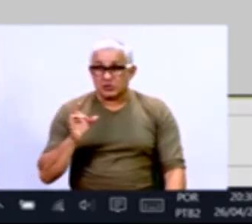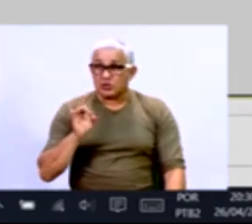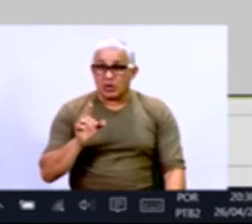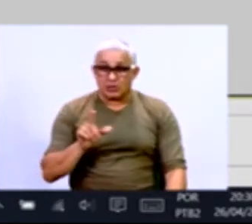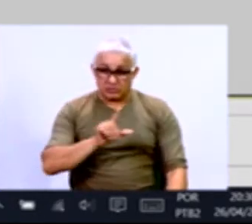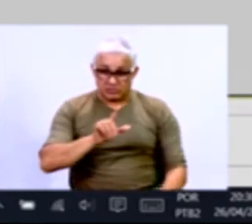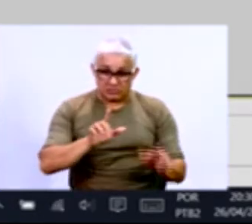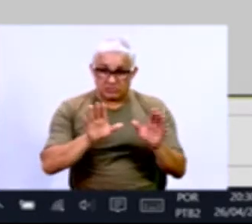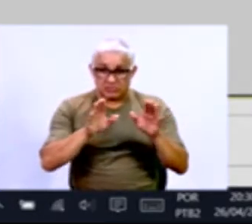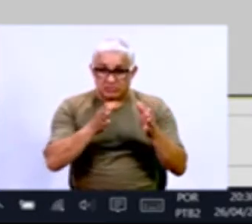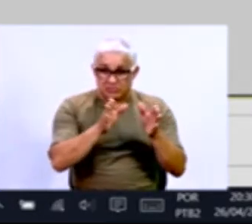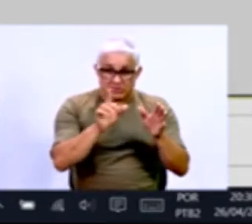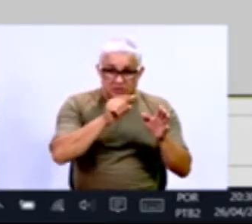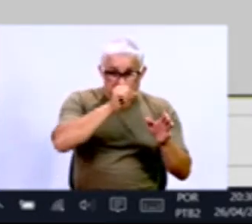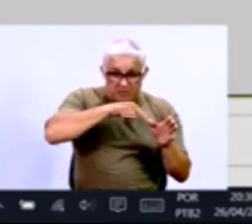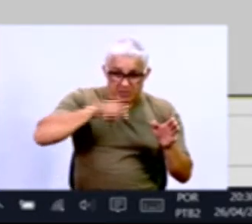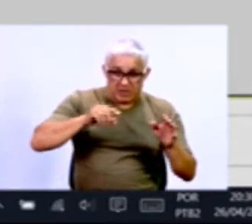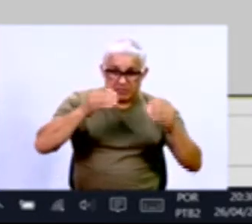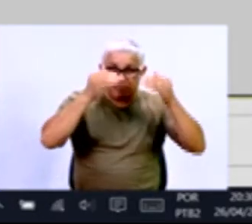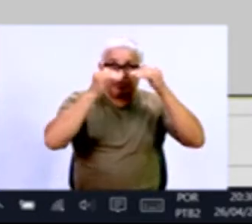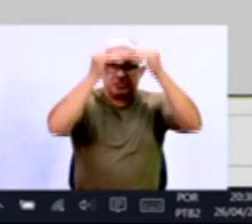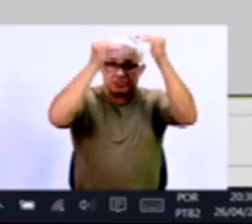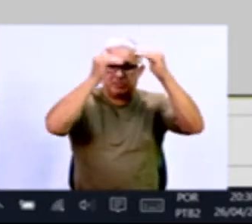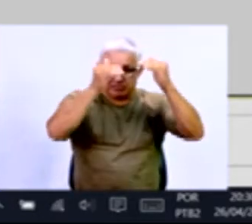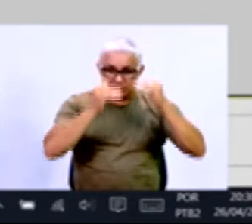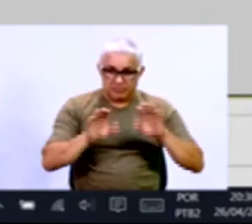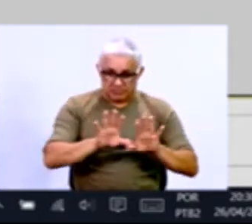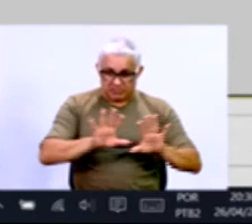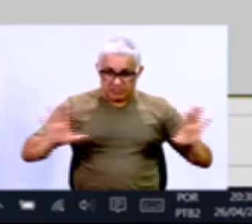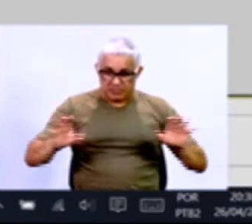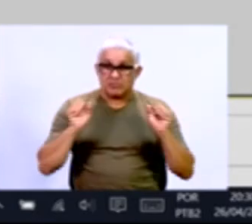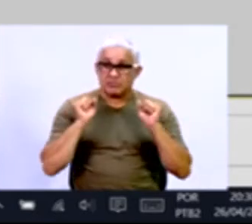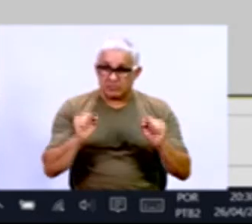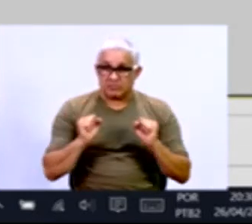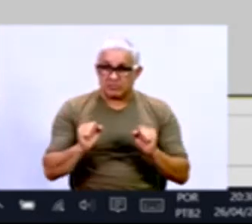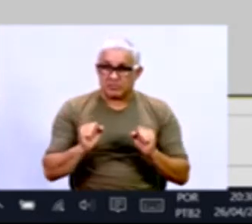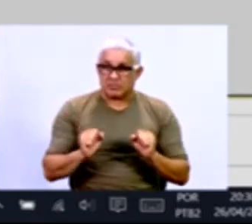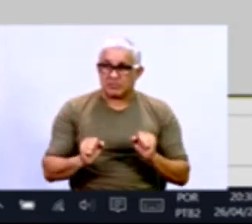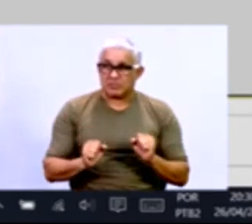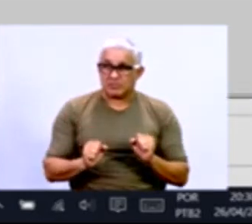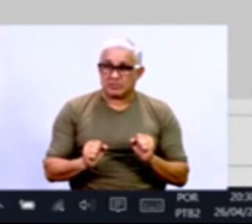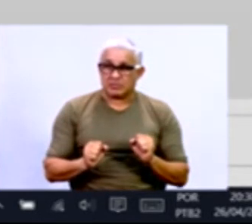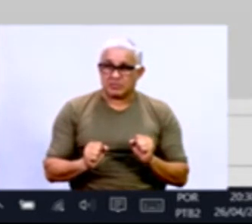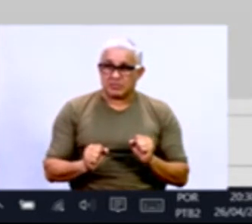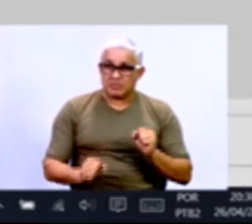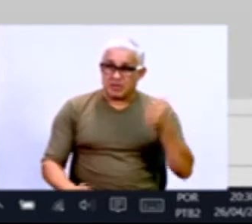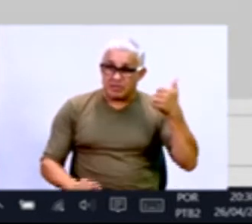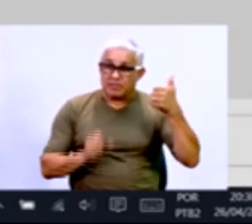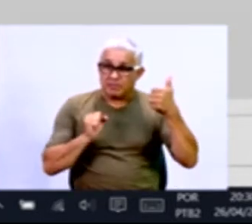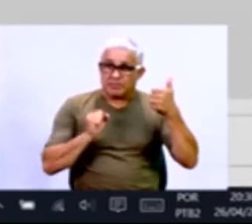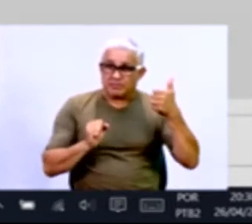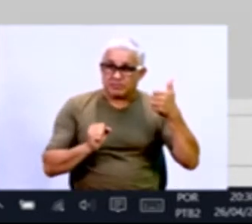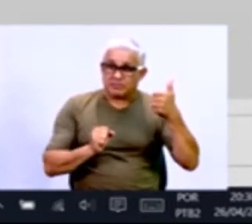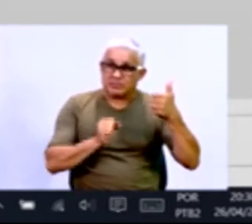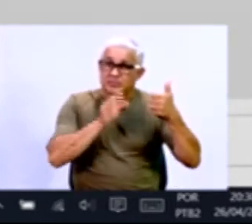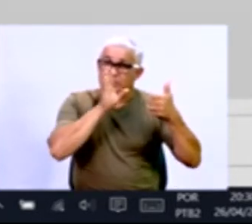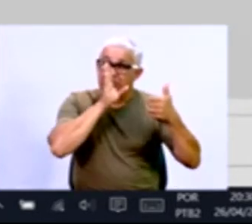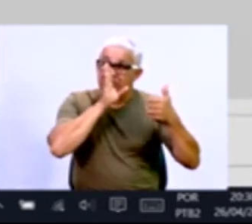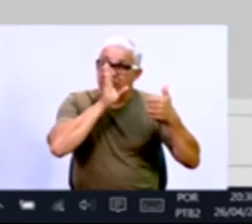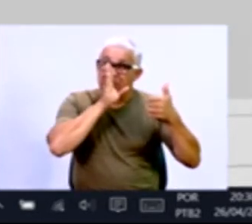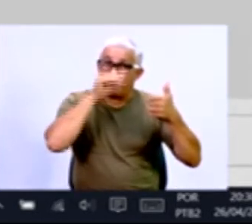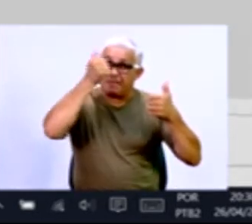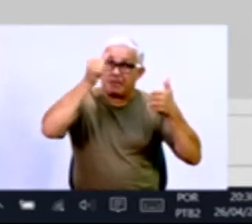aqui embaixo, essa segunda faixa de áudio, eu posso fazer de duas formas. Primeiro, silenciar a